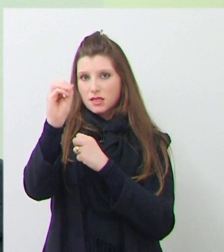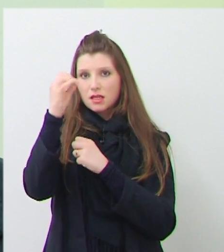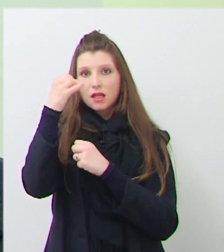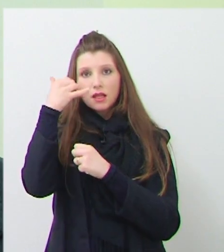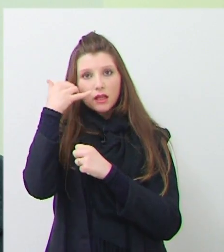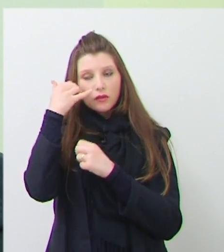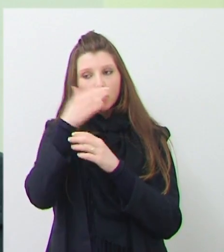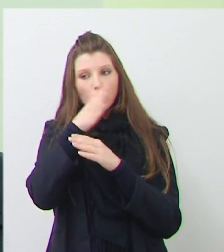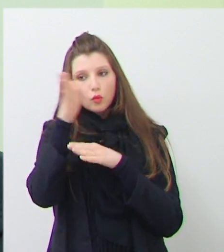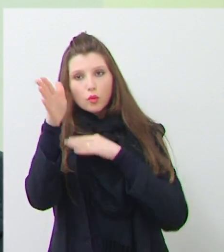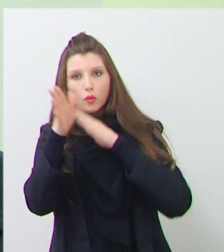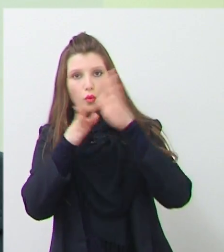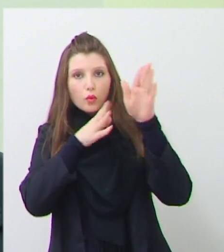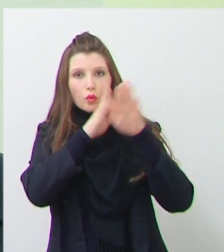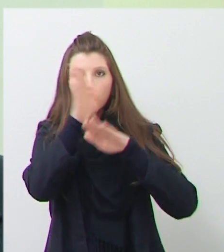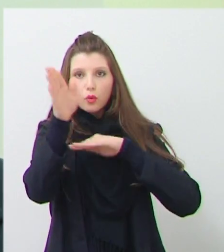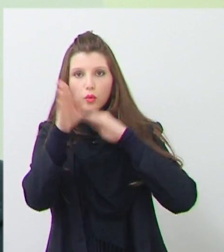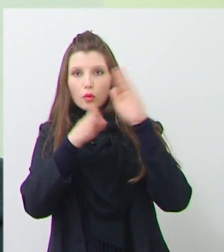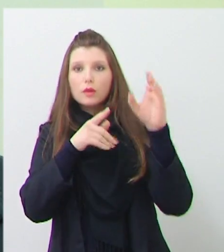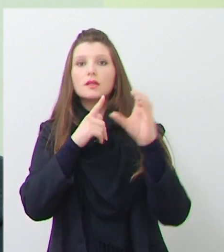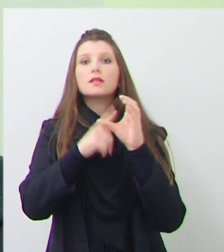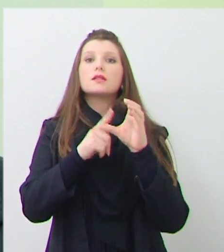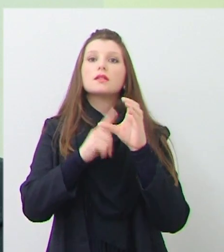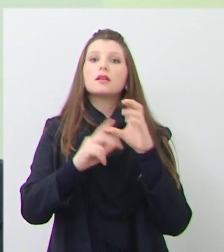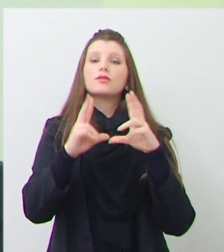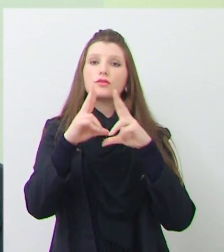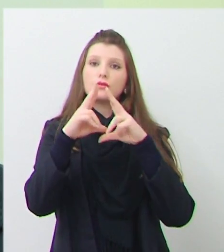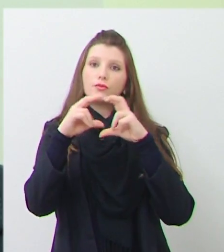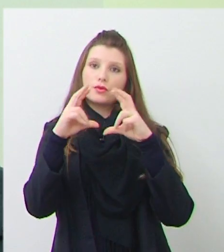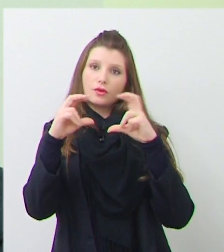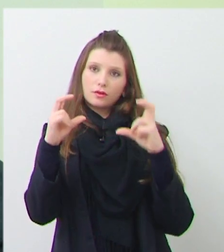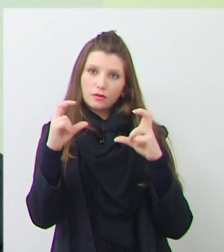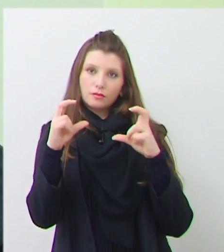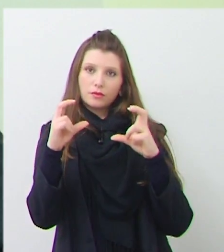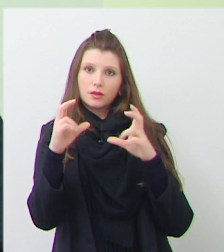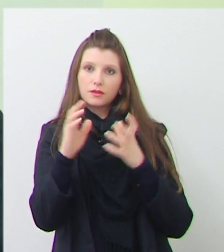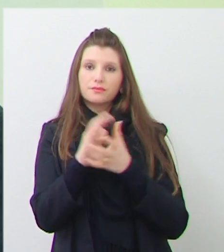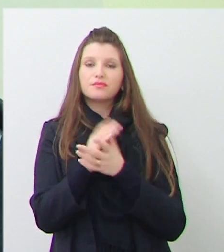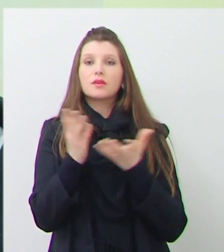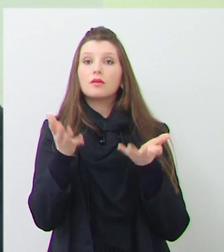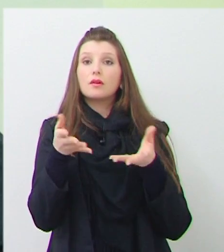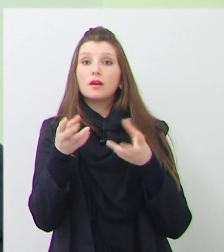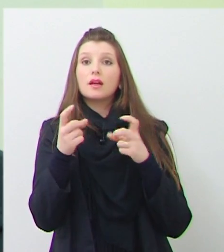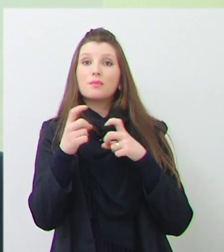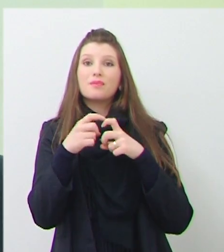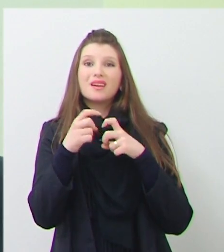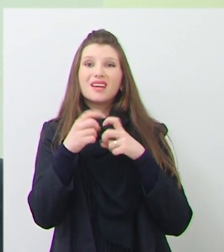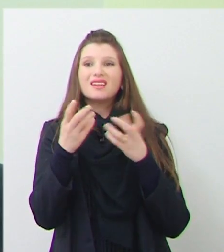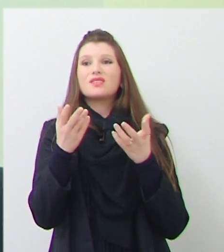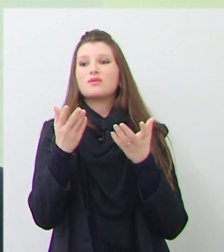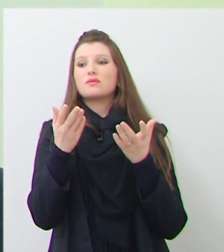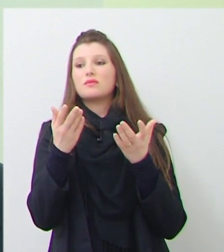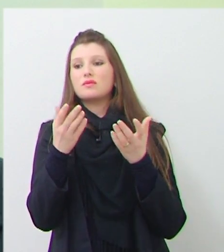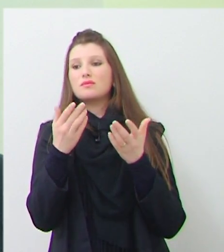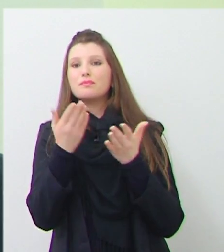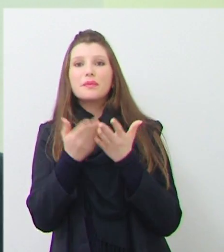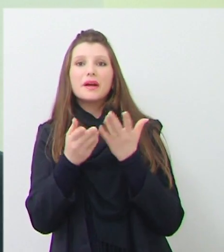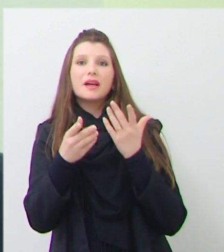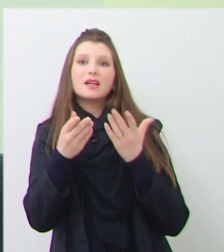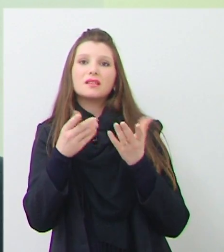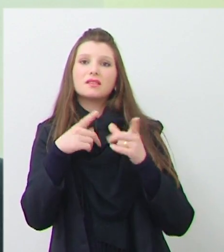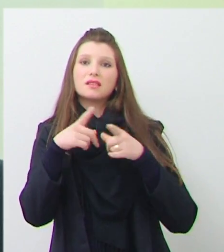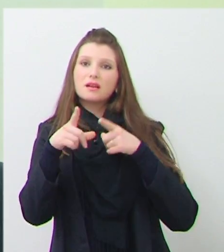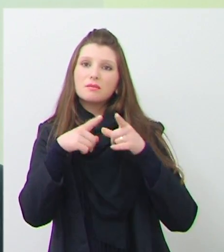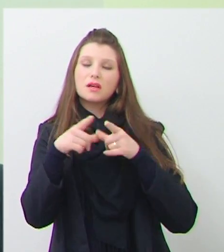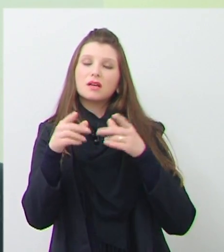de Florianópolis. Isso, com certeza, além de médicos, da perda, inclusive, de médicos, noticiada aqui